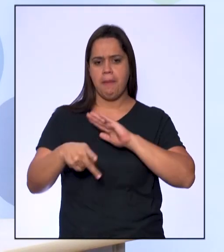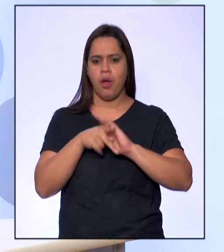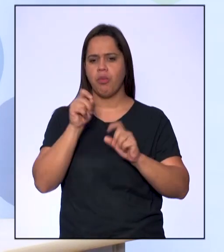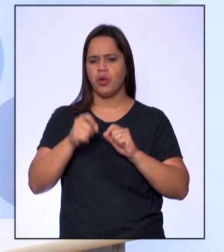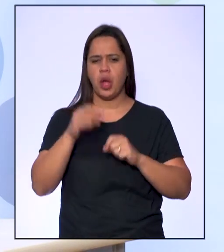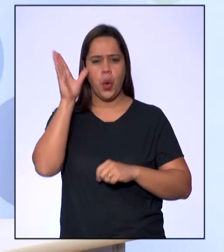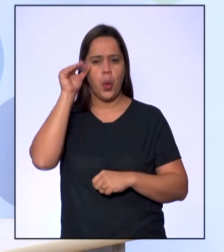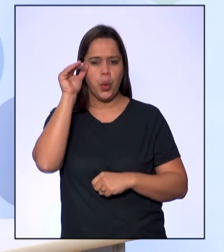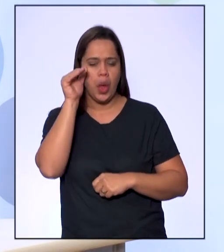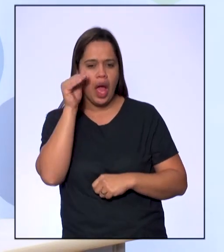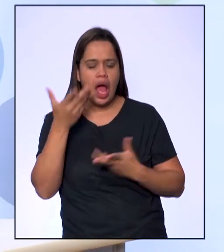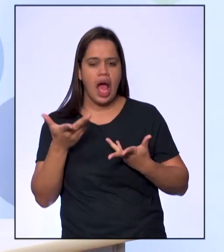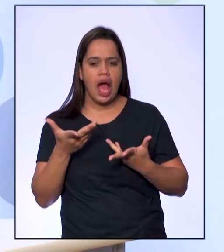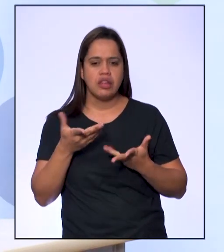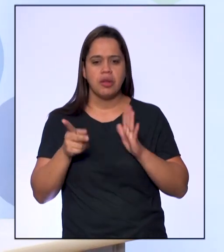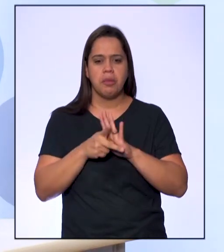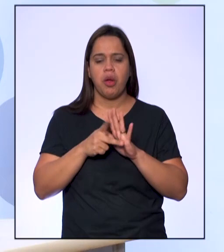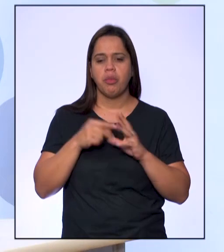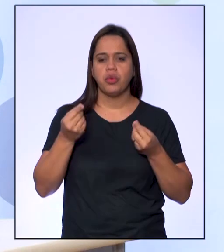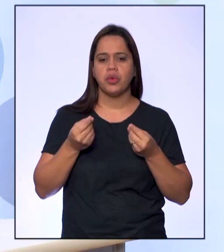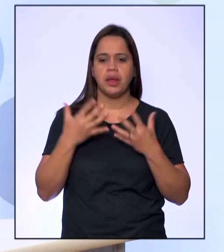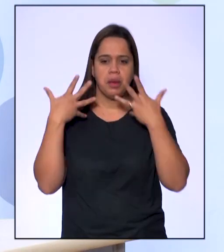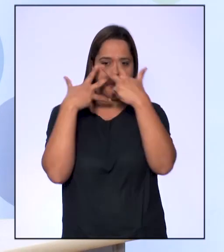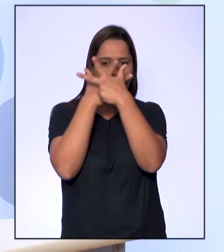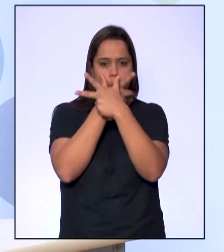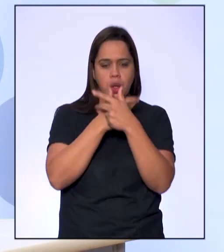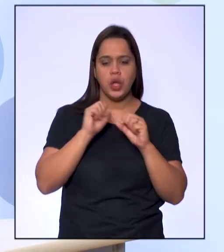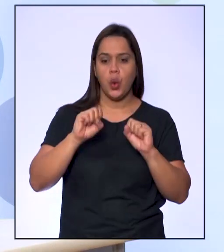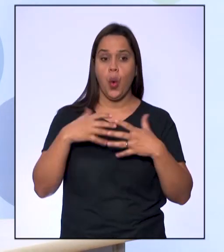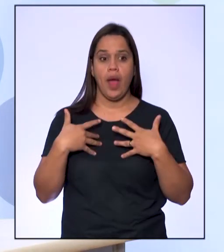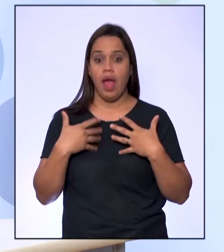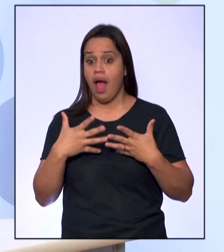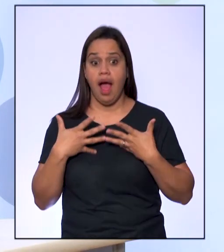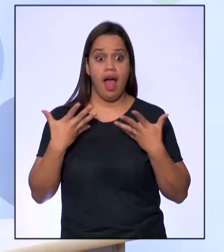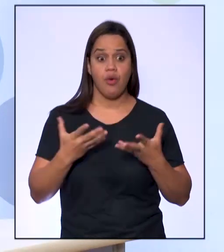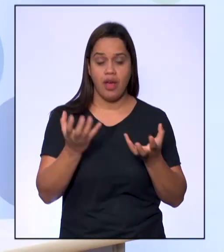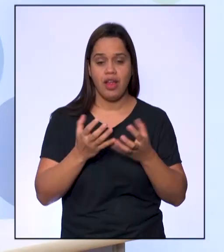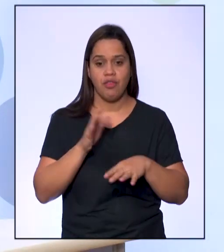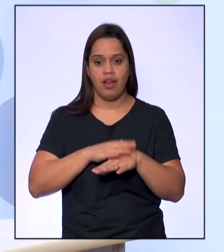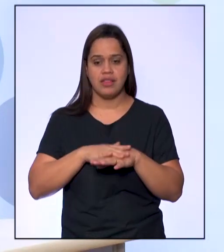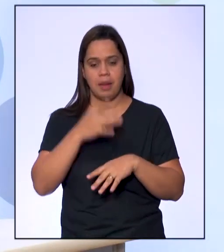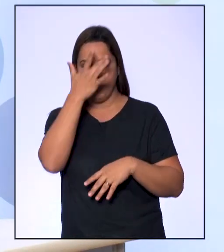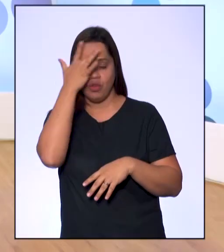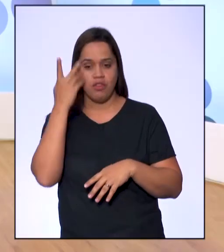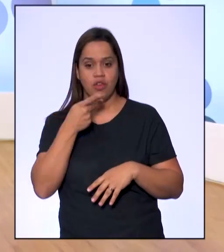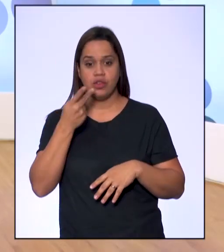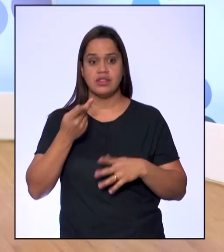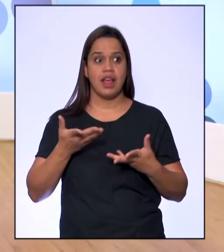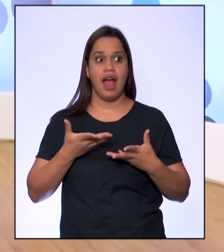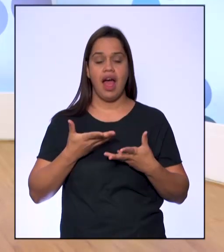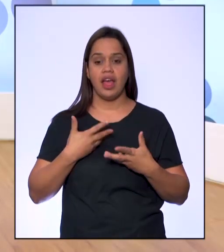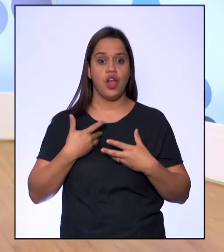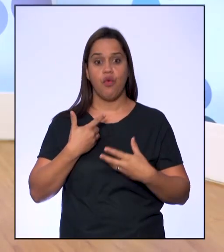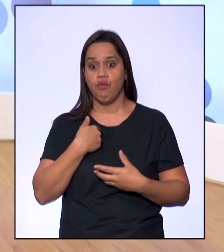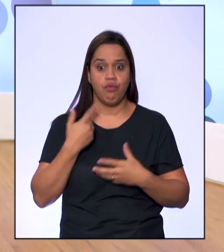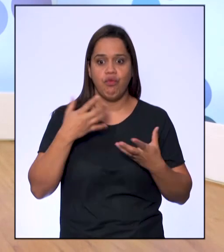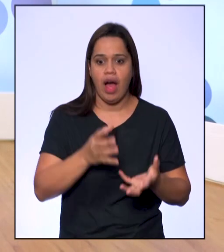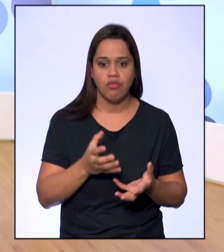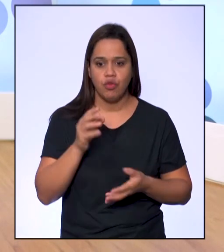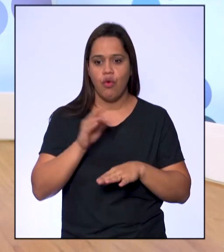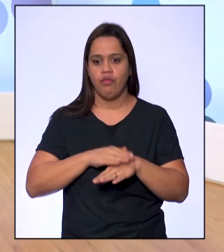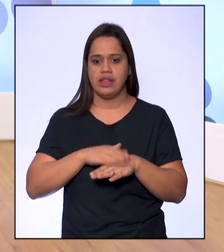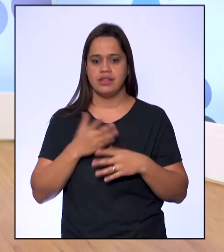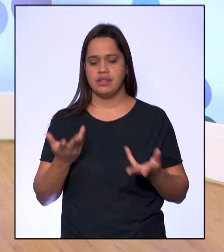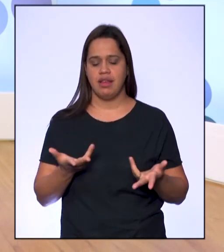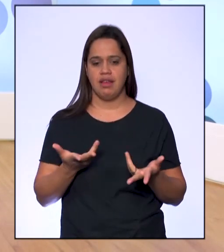estética, à impulsividade. Muita gente respondeu aqui impulsividade, né, Mônica? Sim, olha, o Guilherme Sim, a e